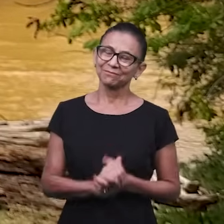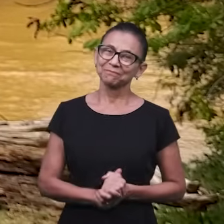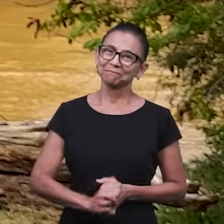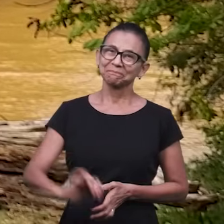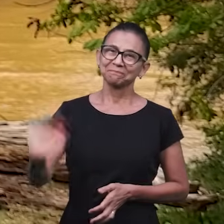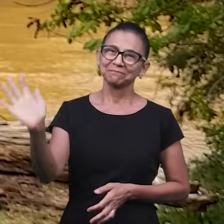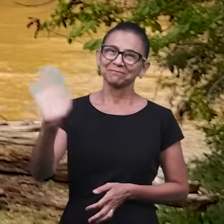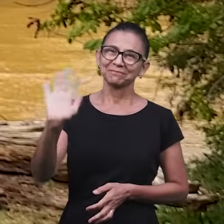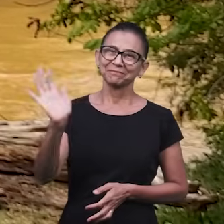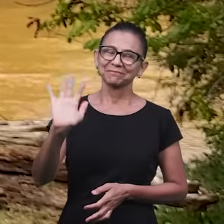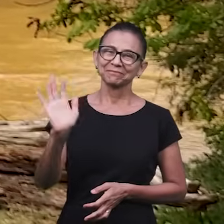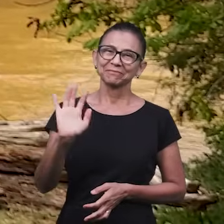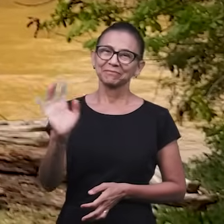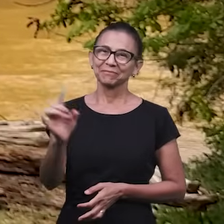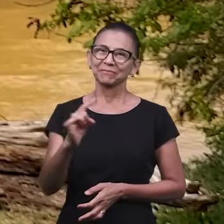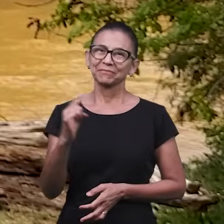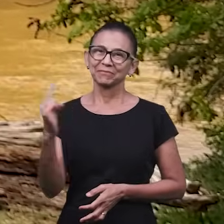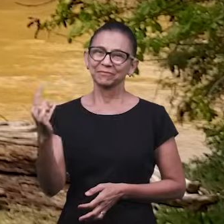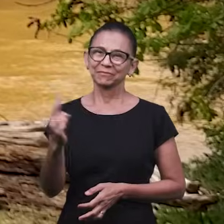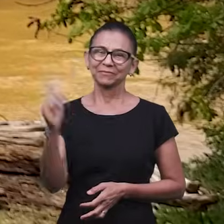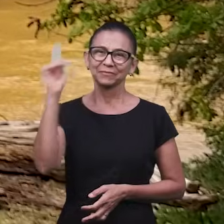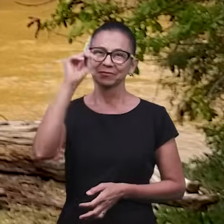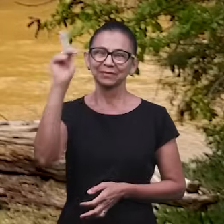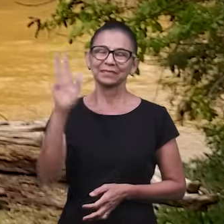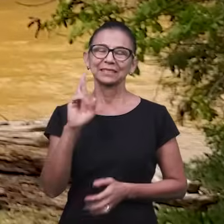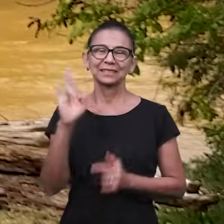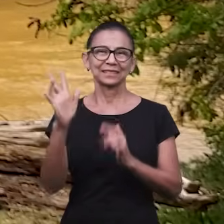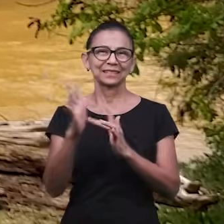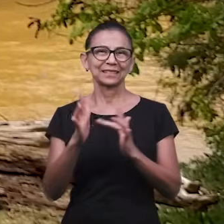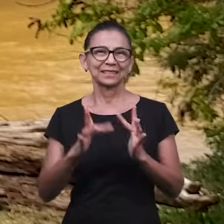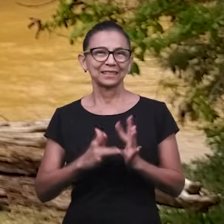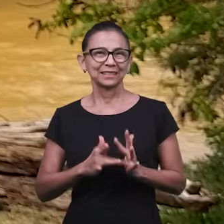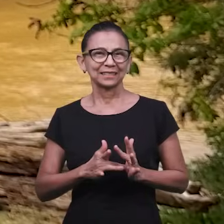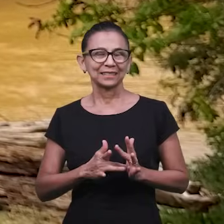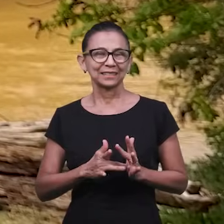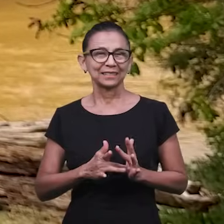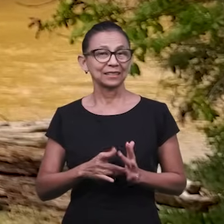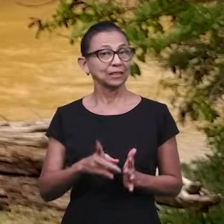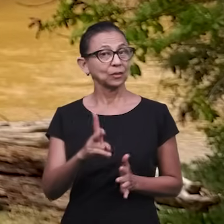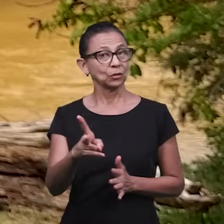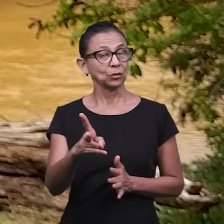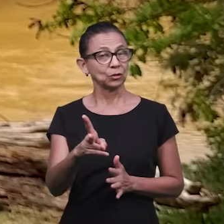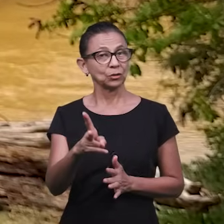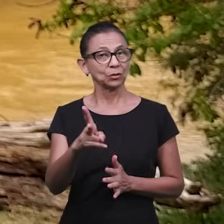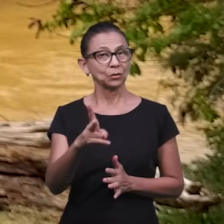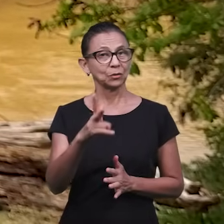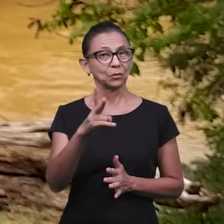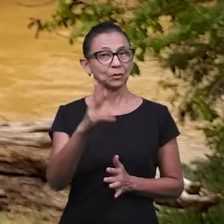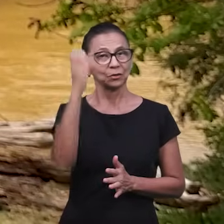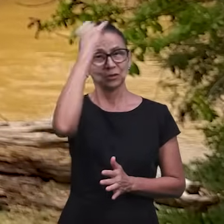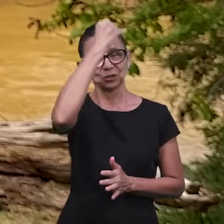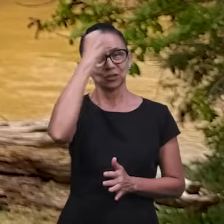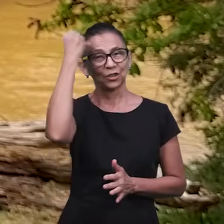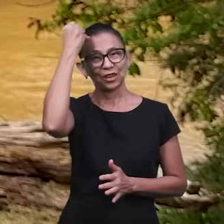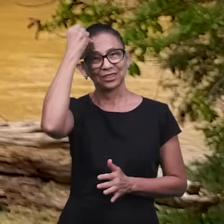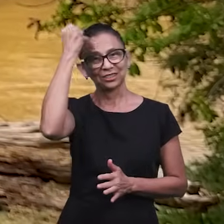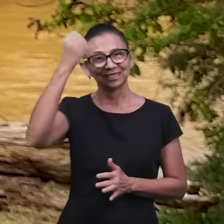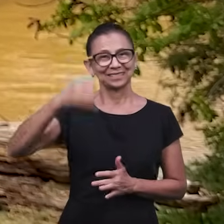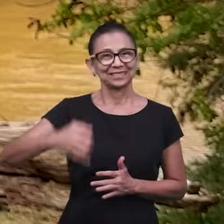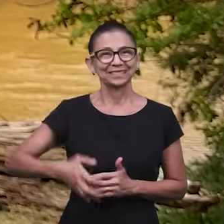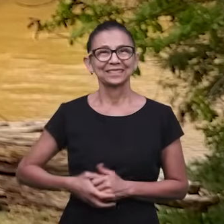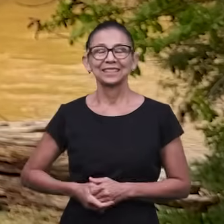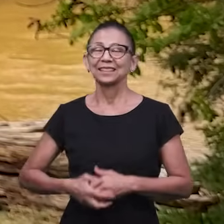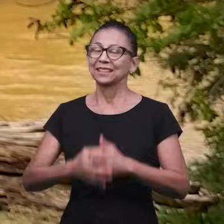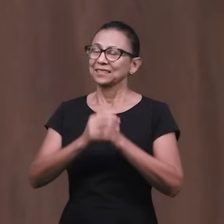assim, nos despedimos dos amados irmãos. Com a paz do Senhor Jesus, segue daí do estúdio com você, irmão